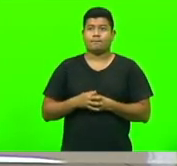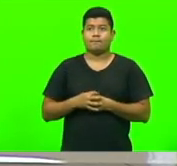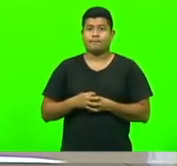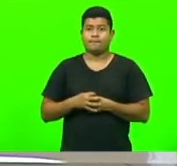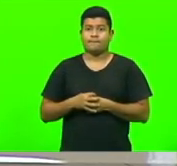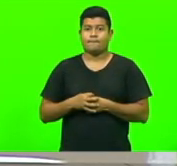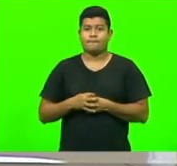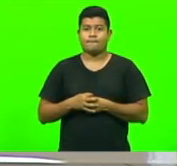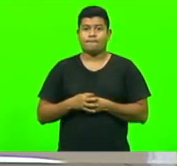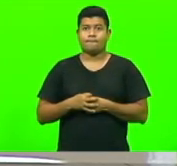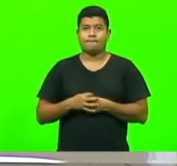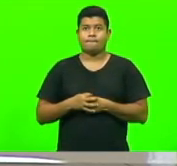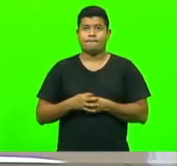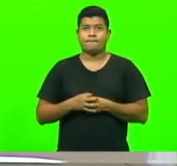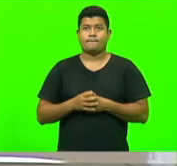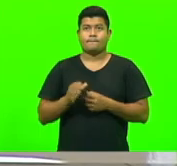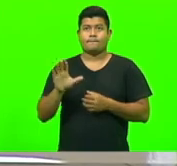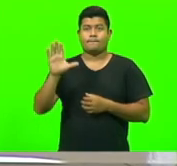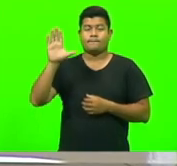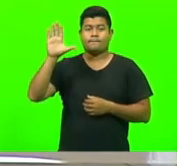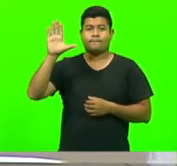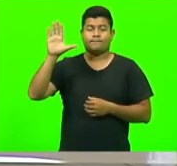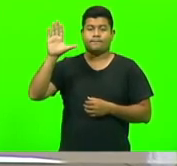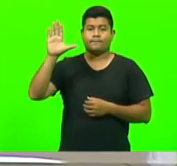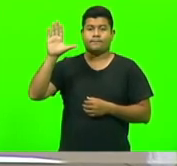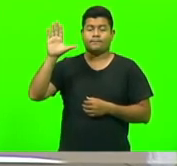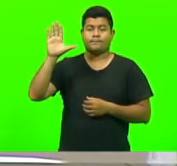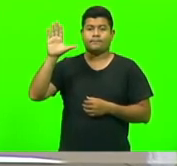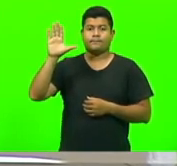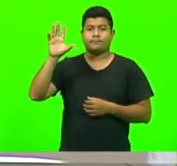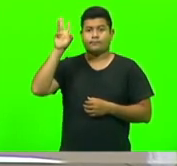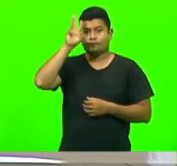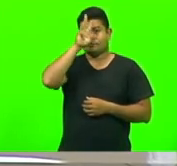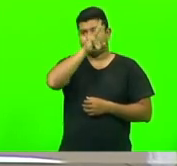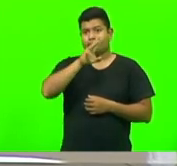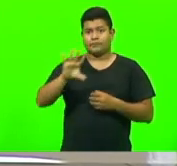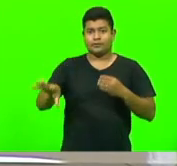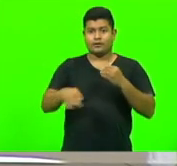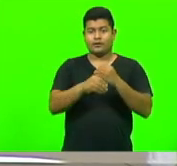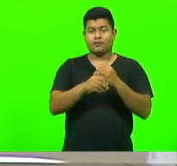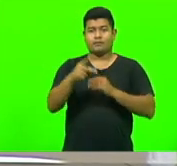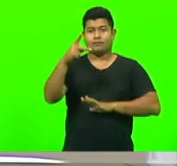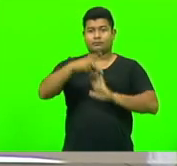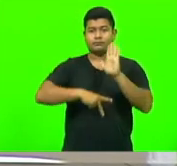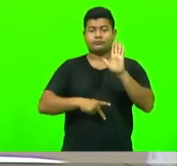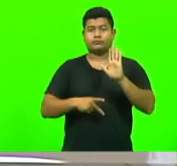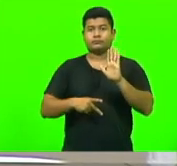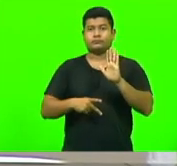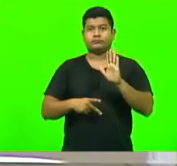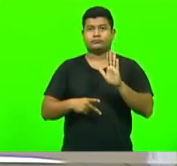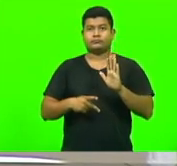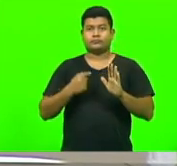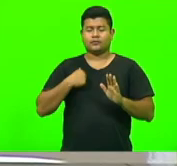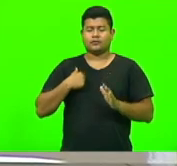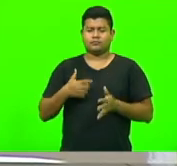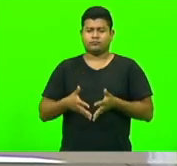no meio da discussão de falar pela ordem, me permita, senhor presidente, só para ler a ementa deste projeto, porque eu estou começando a ficar